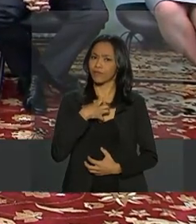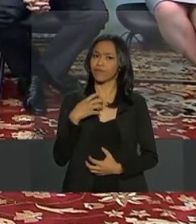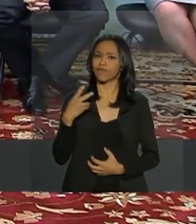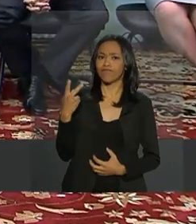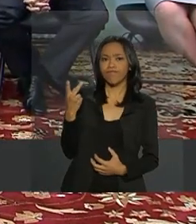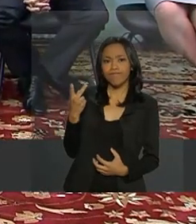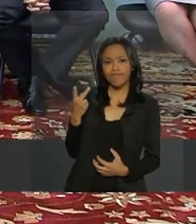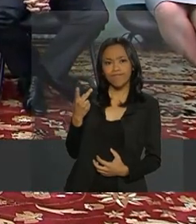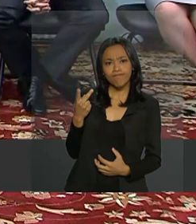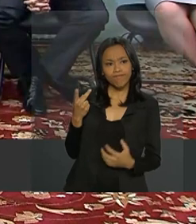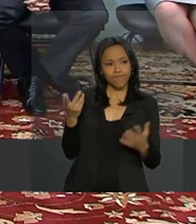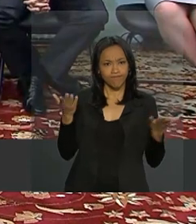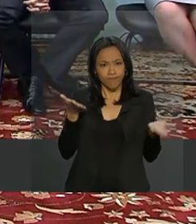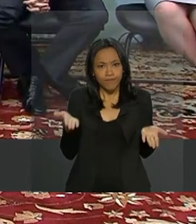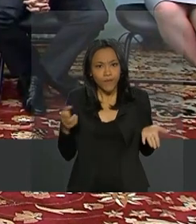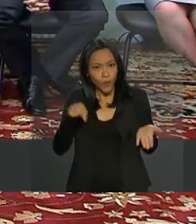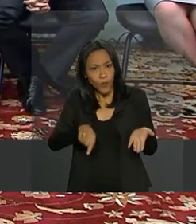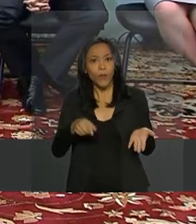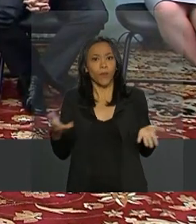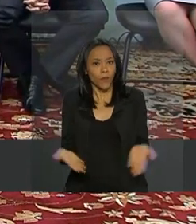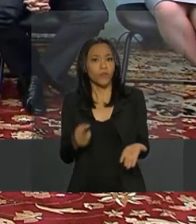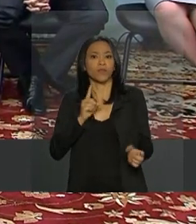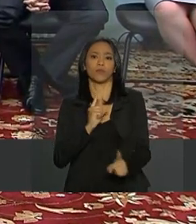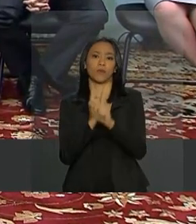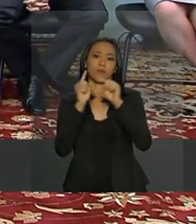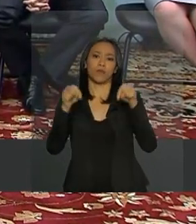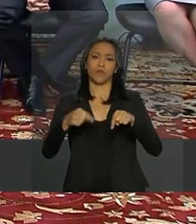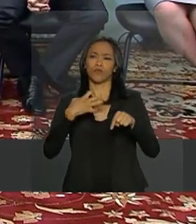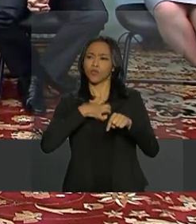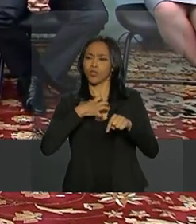desta solenidade.